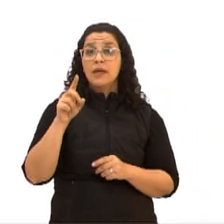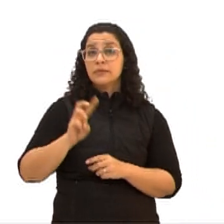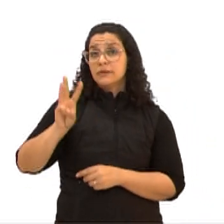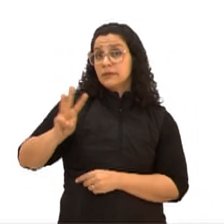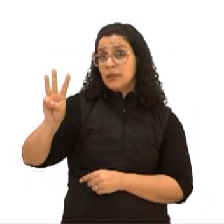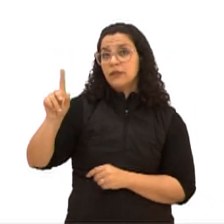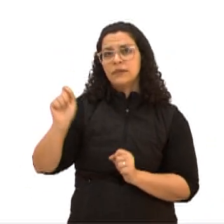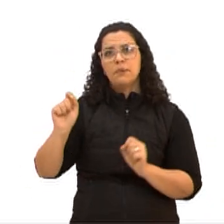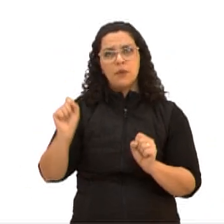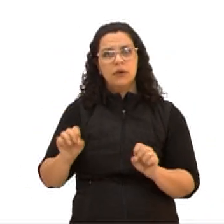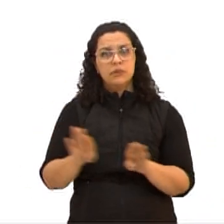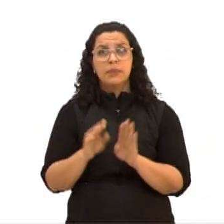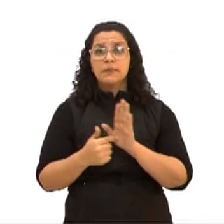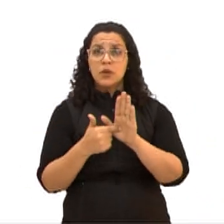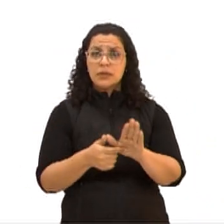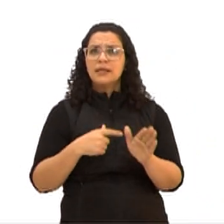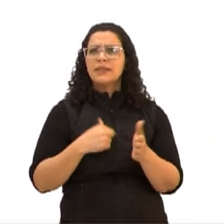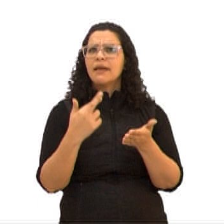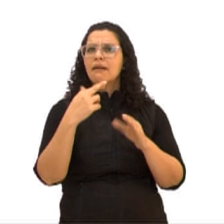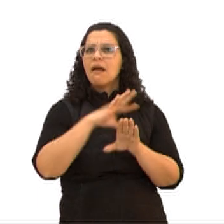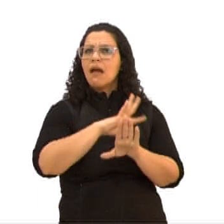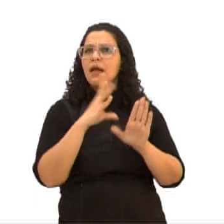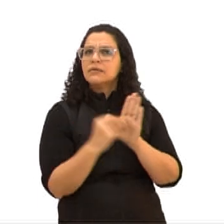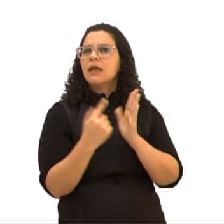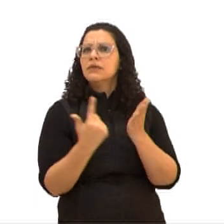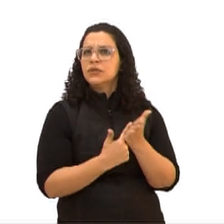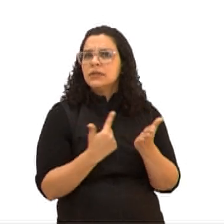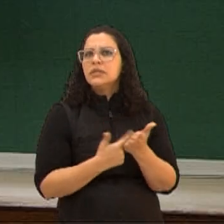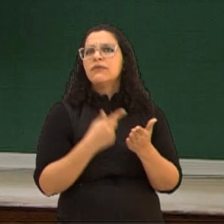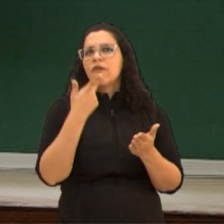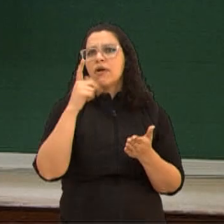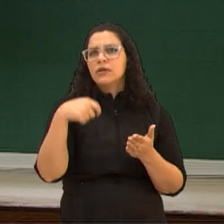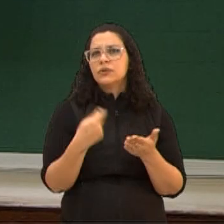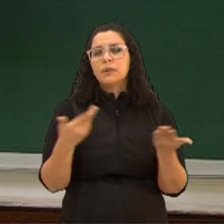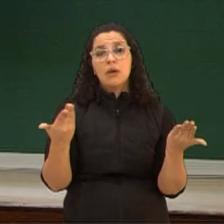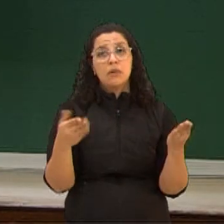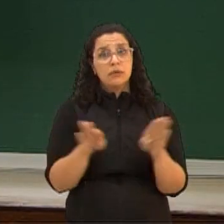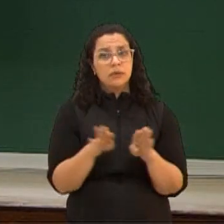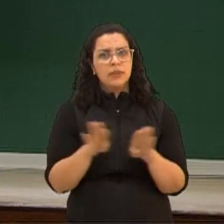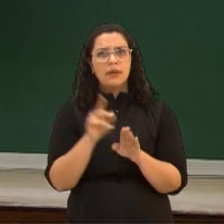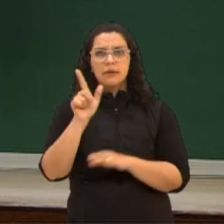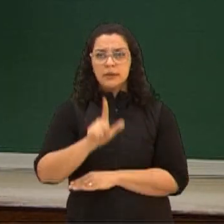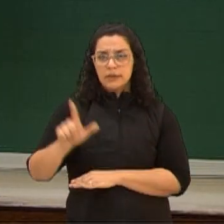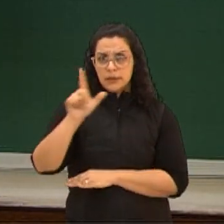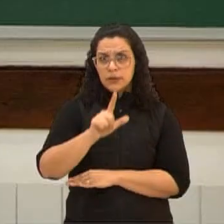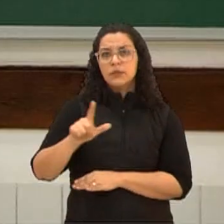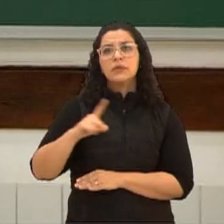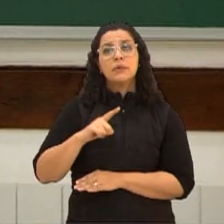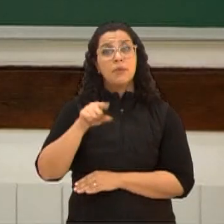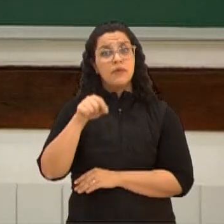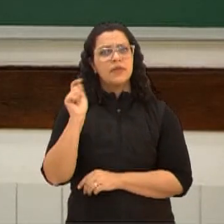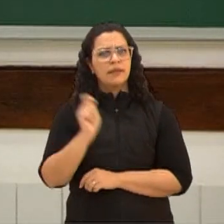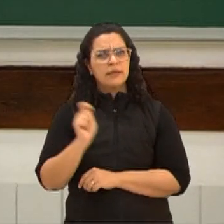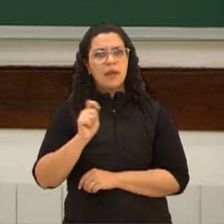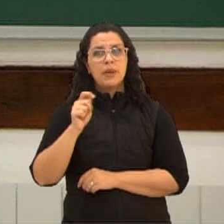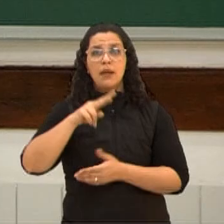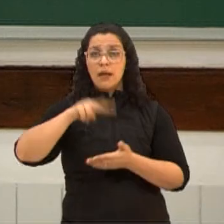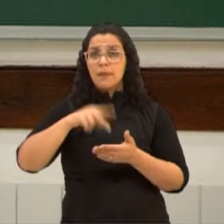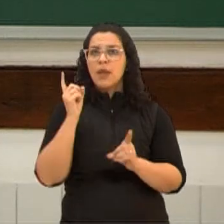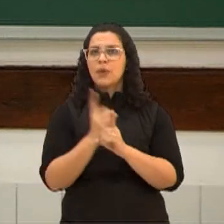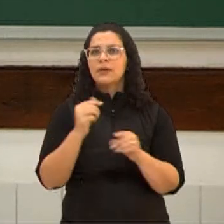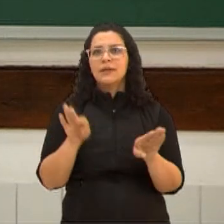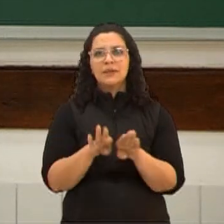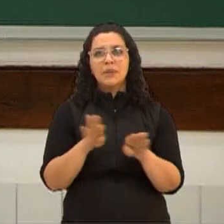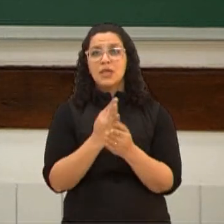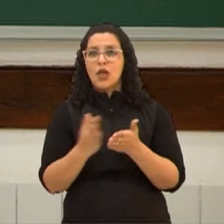revistaconexãoliteratura.com.br, que ele vai apresentar resenhas de livros, vai falar bastante sobre literatura e por ele você também consegue